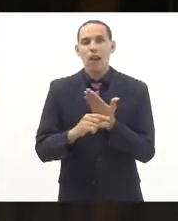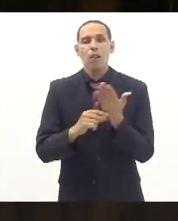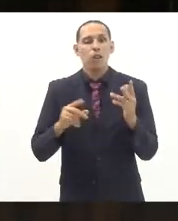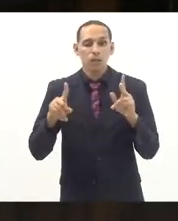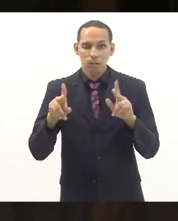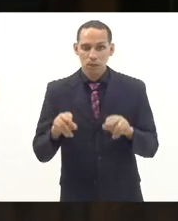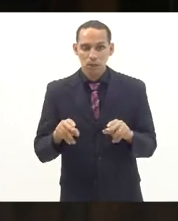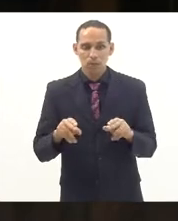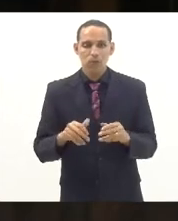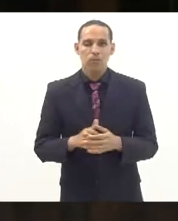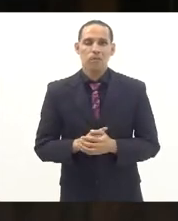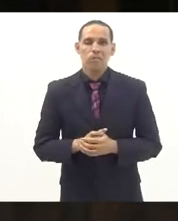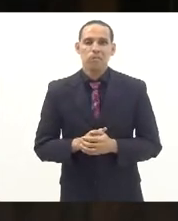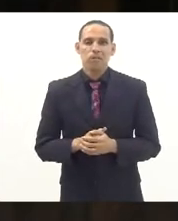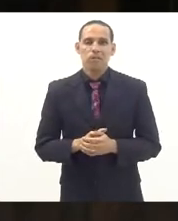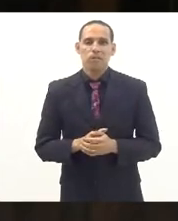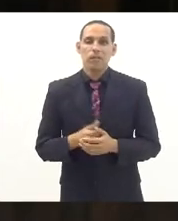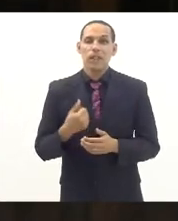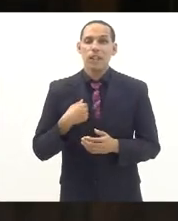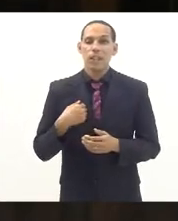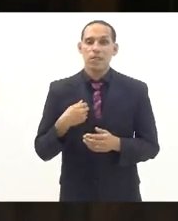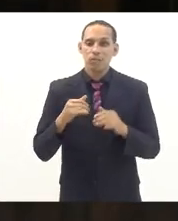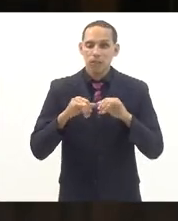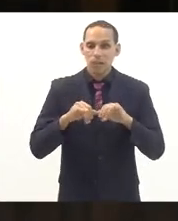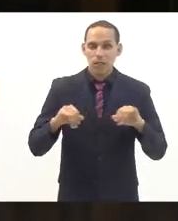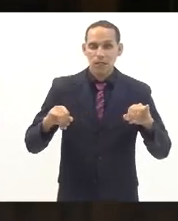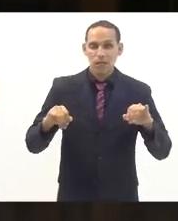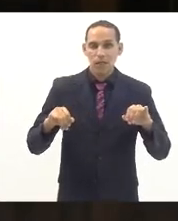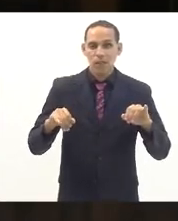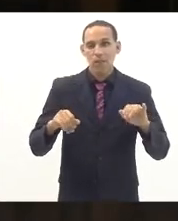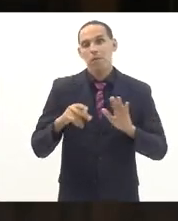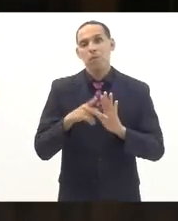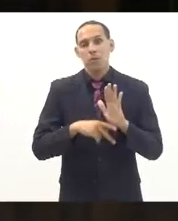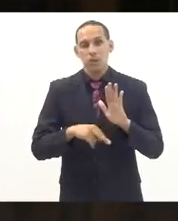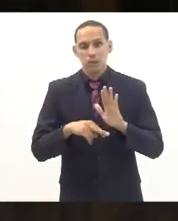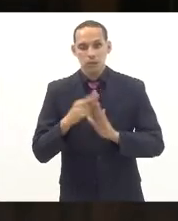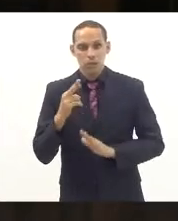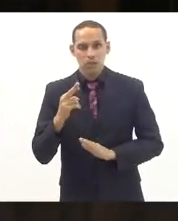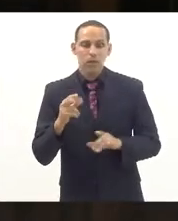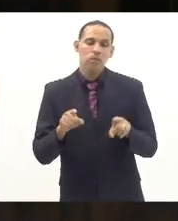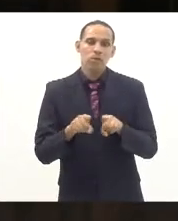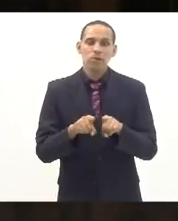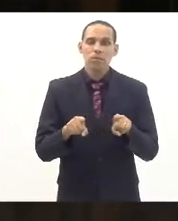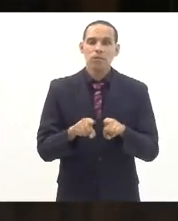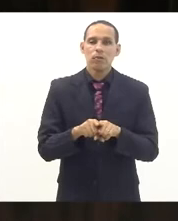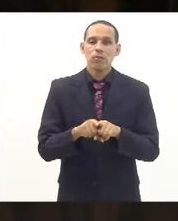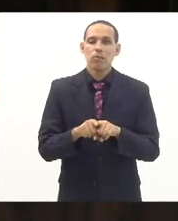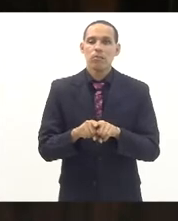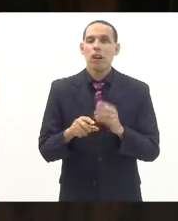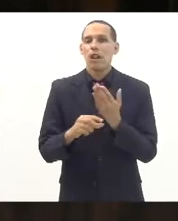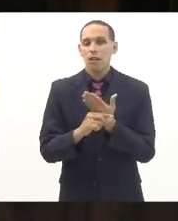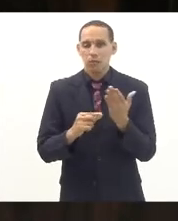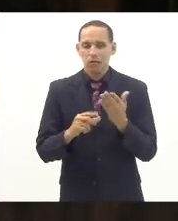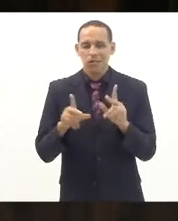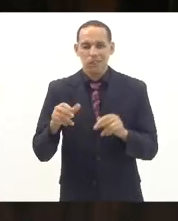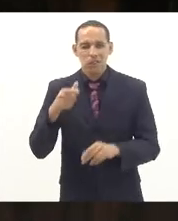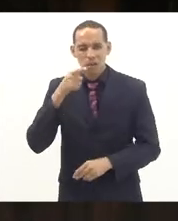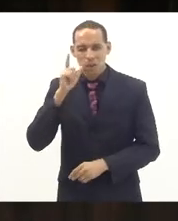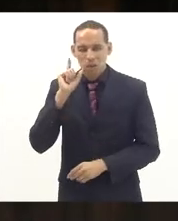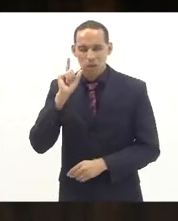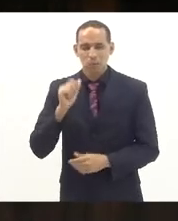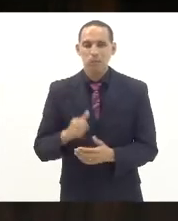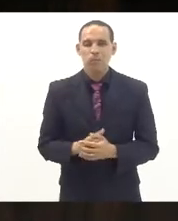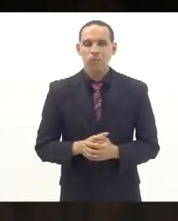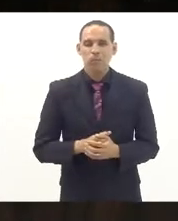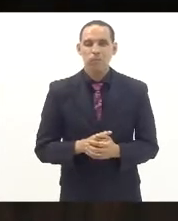autores bom então eu vou cantar projeto de resolução vou cantar uma vez só os autores como eu fiz um dia de ontem com